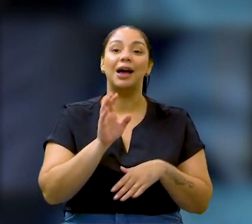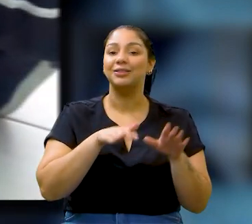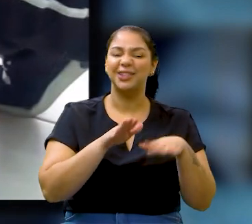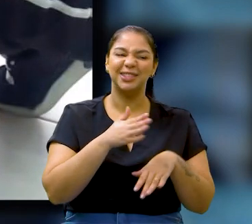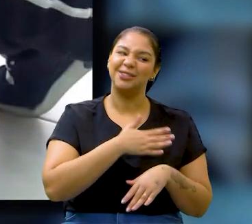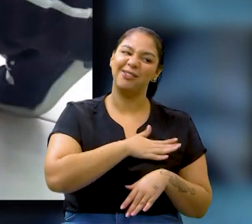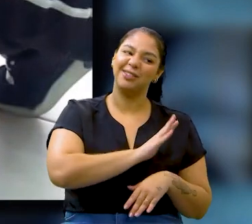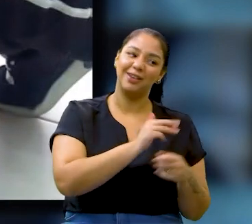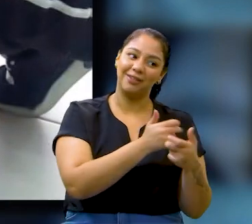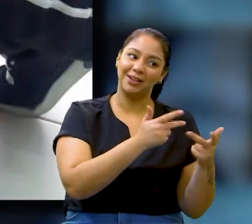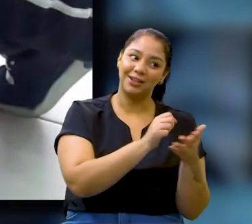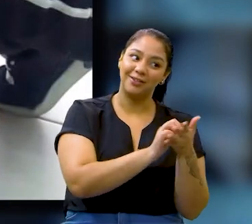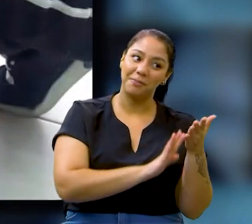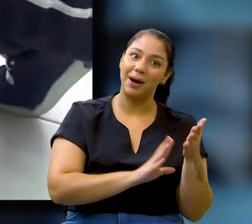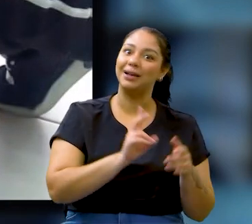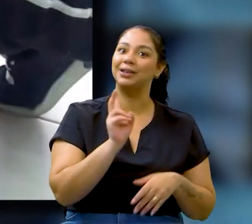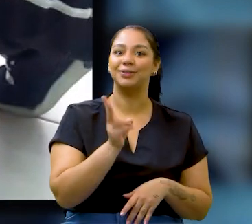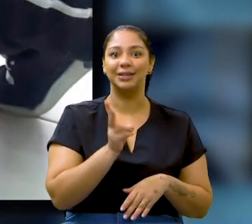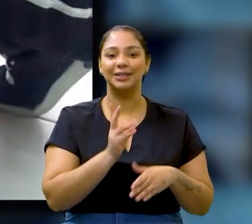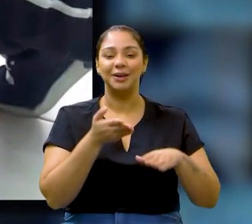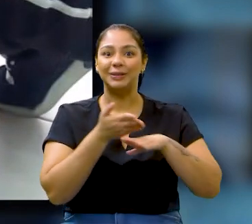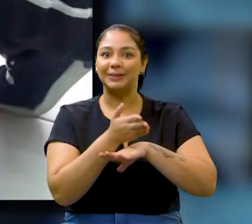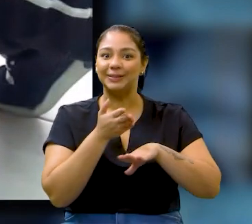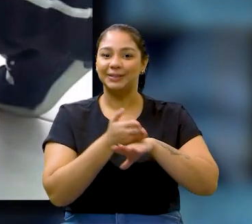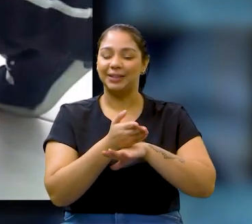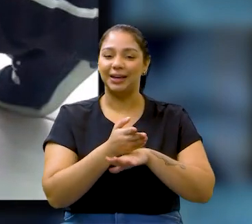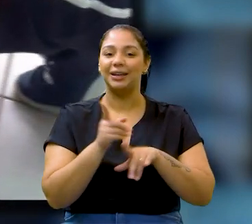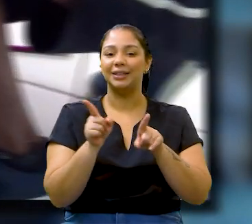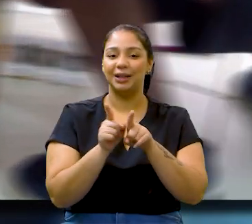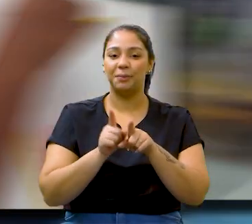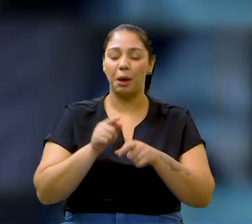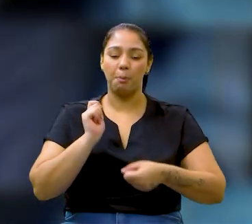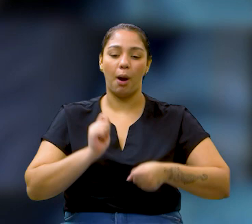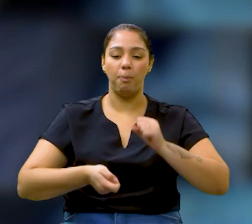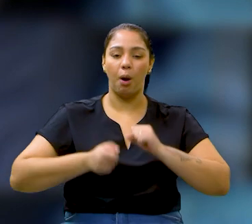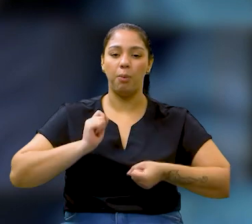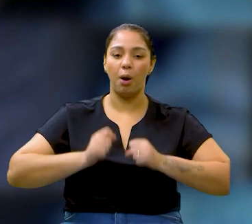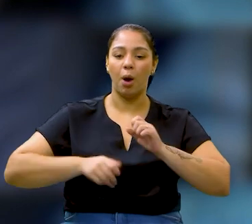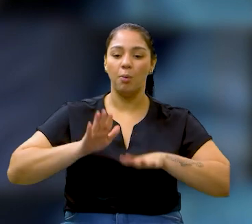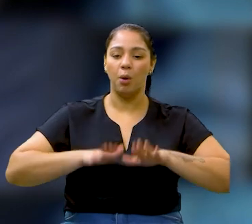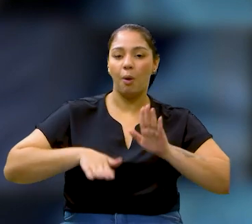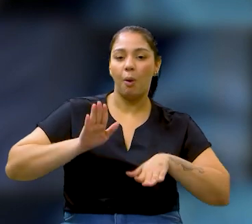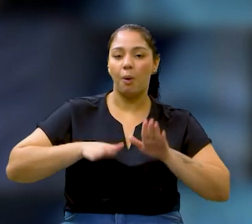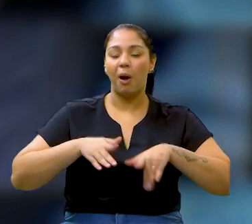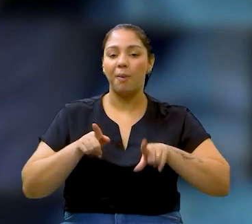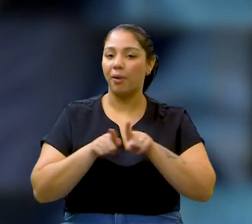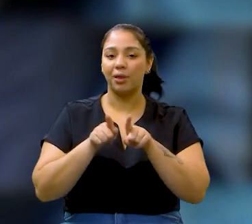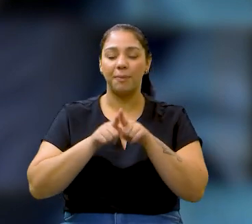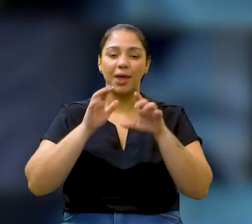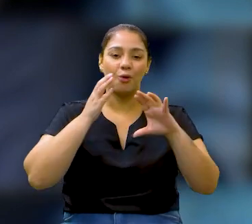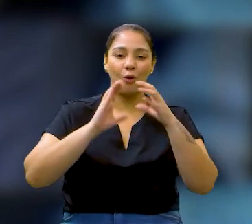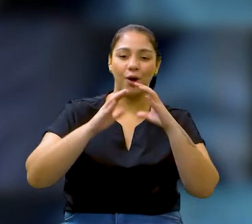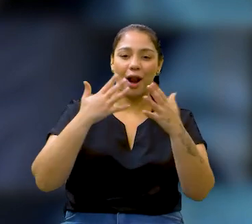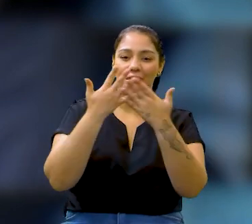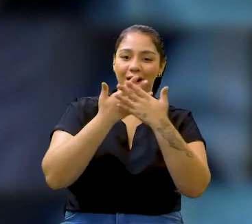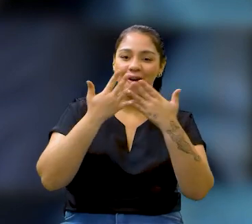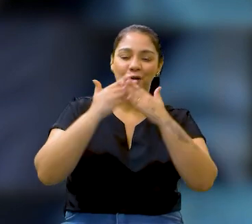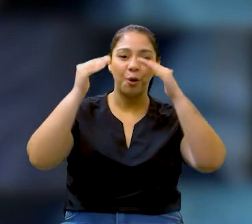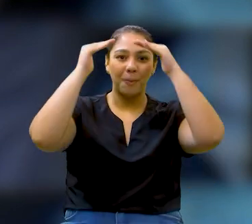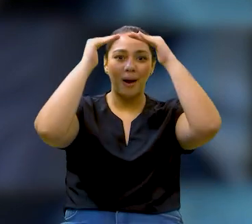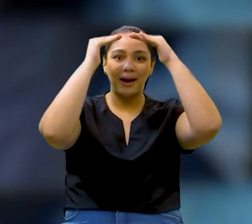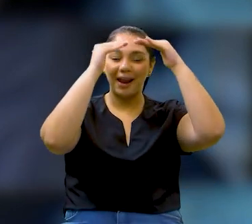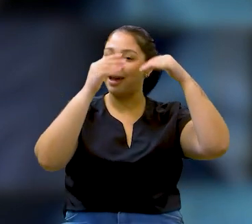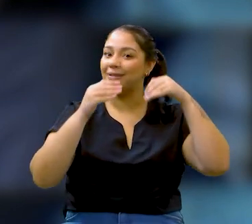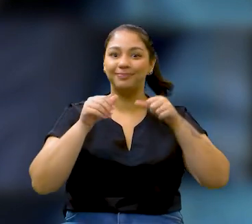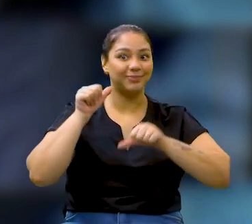fazendo atividade. Gostava muito da oficina de percussão, de balé, eu fazia todas, coral,